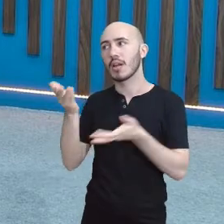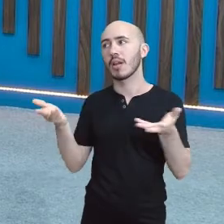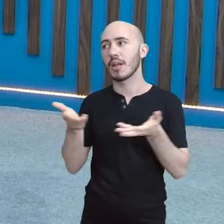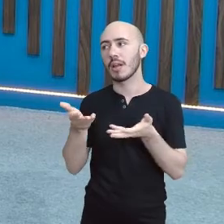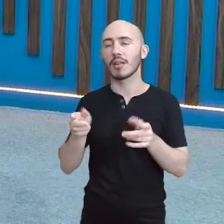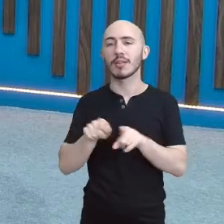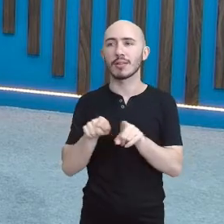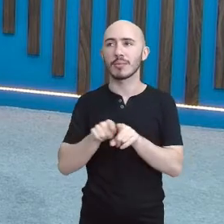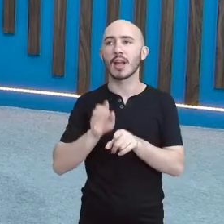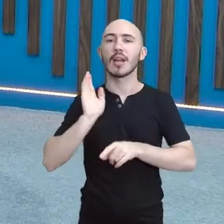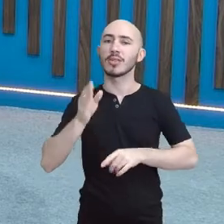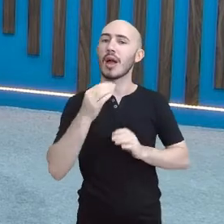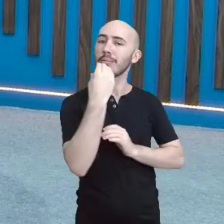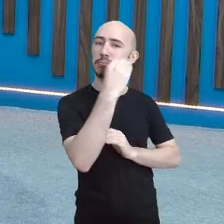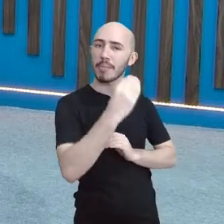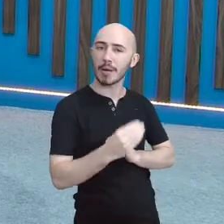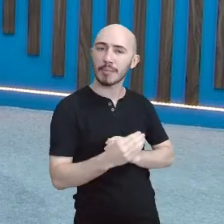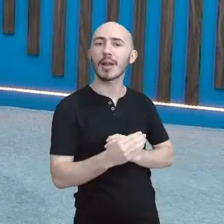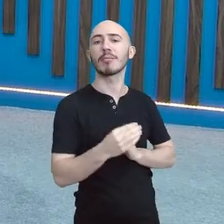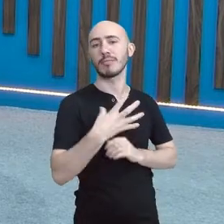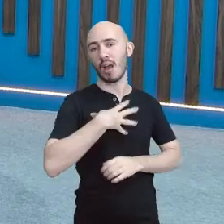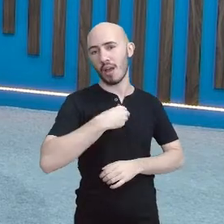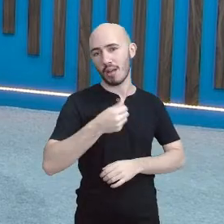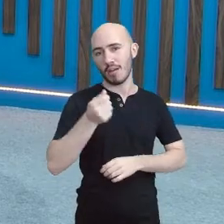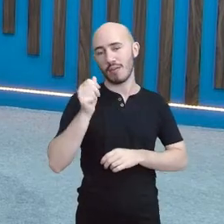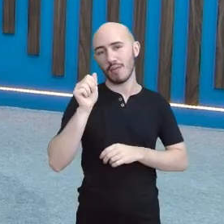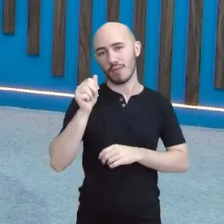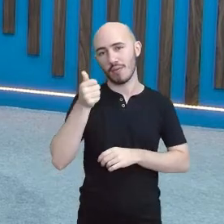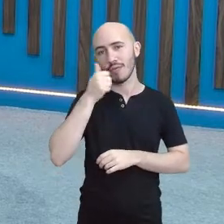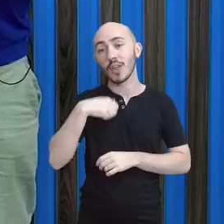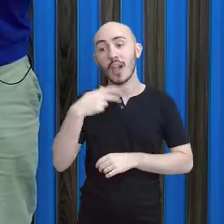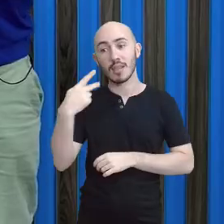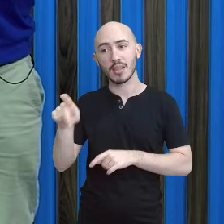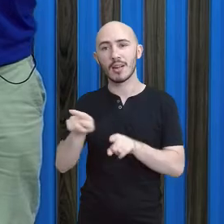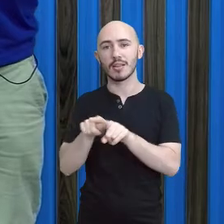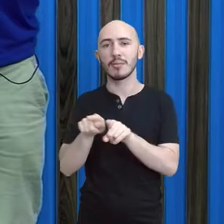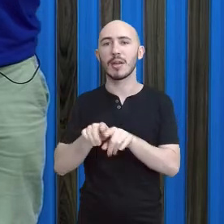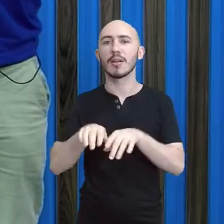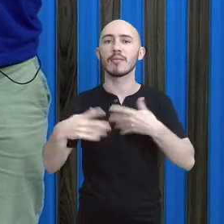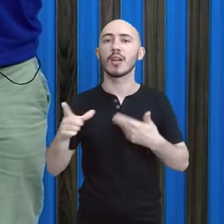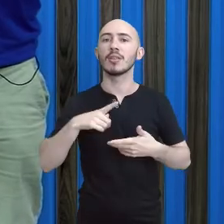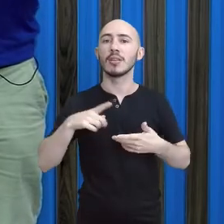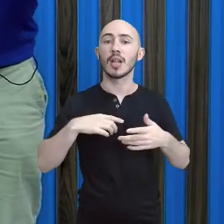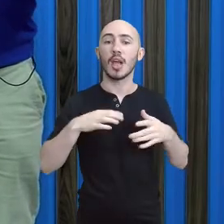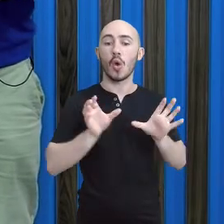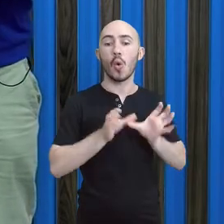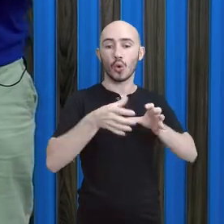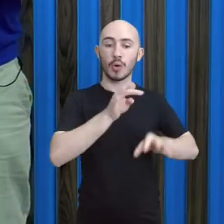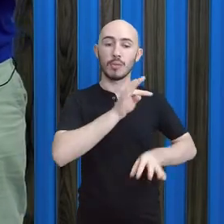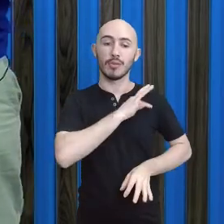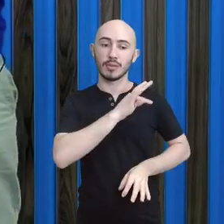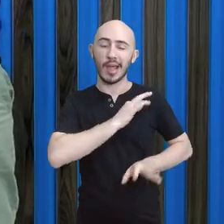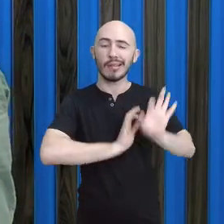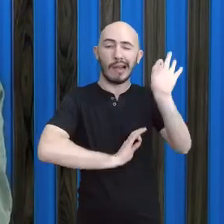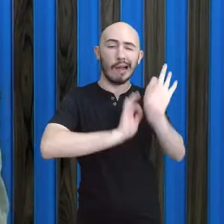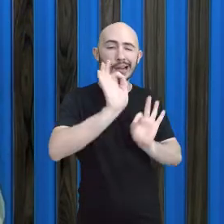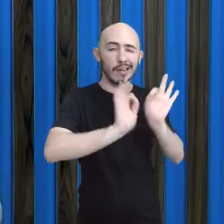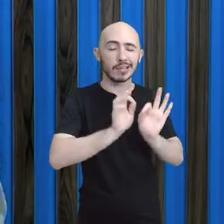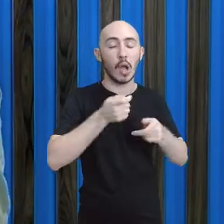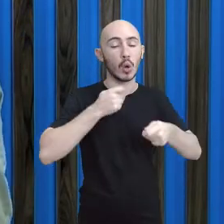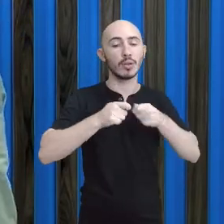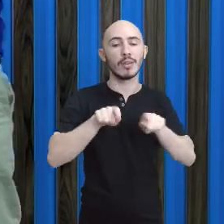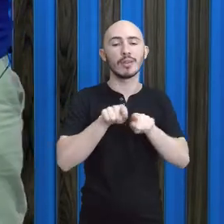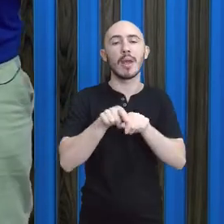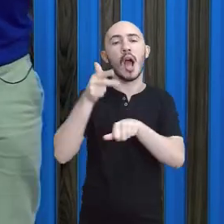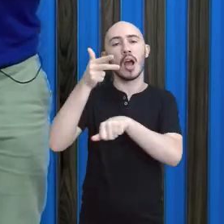postando as coisas para a filhinha dele, Liz, em casa. O pessoal do estúdio está corrigindo nossos erros aqui e controlando aqui